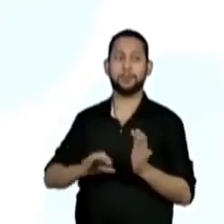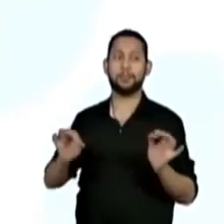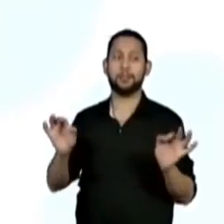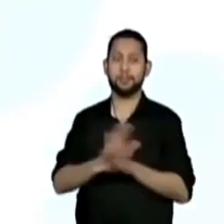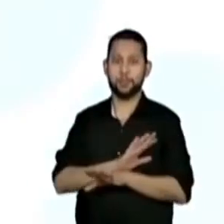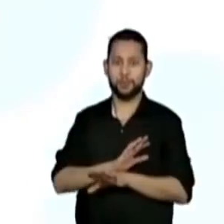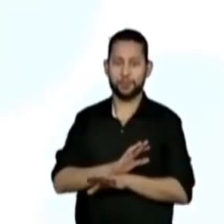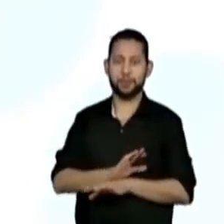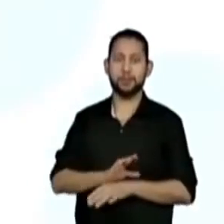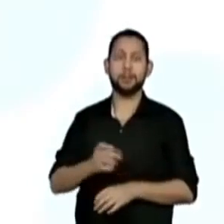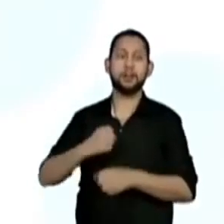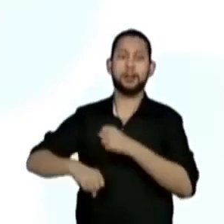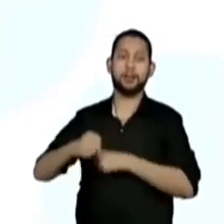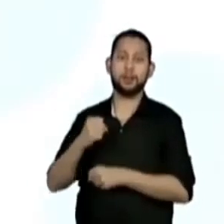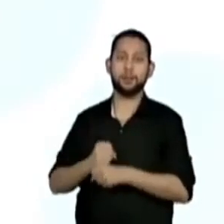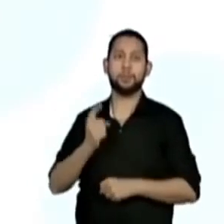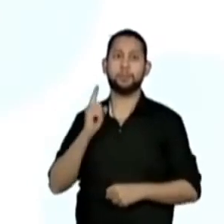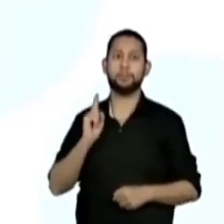de